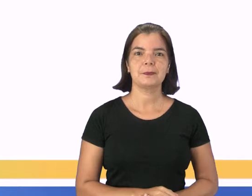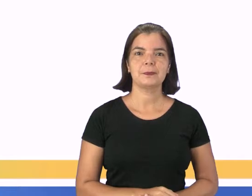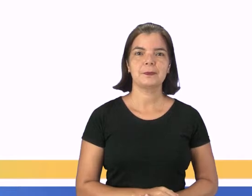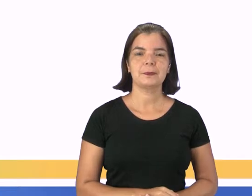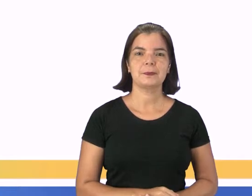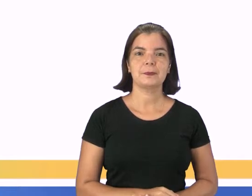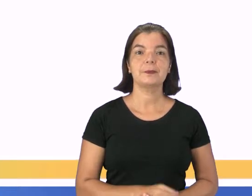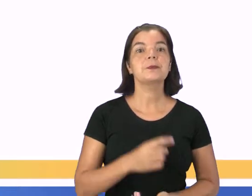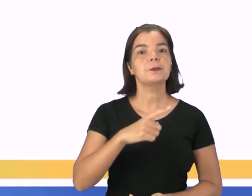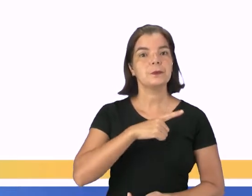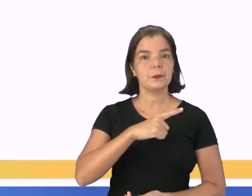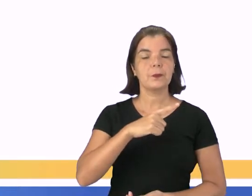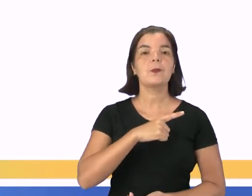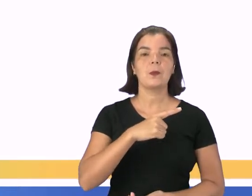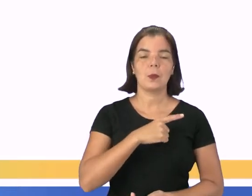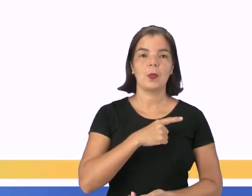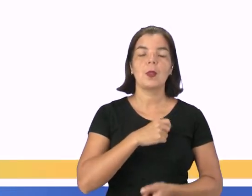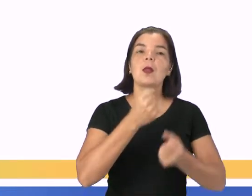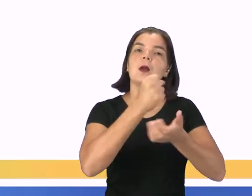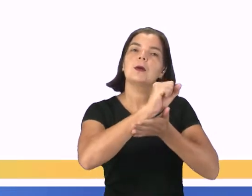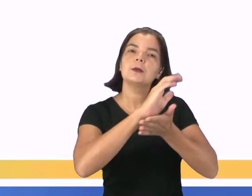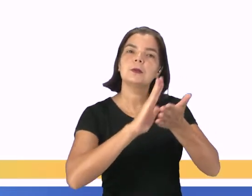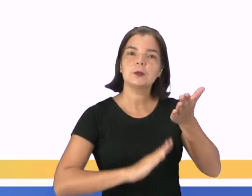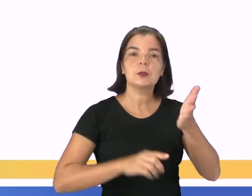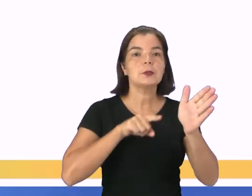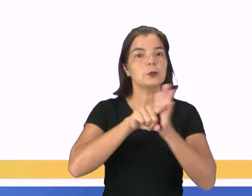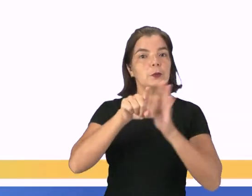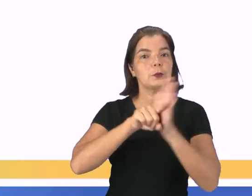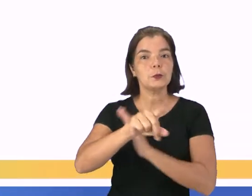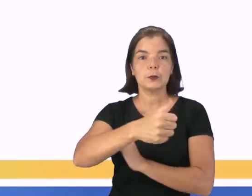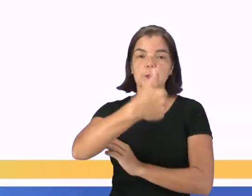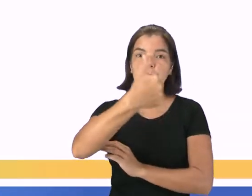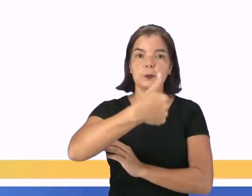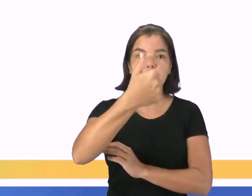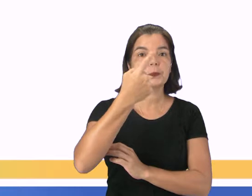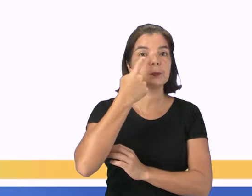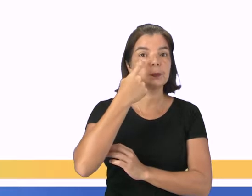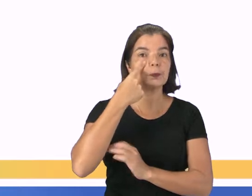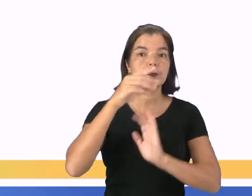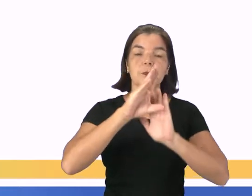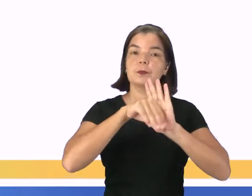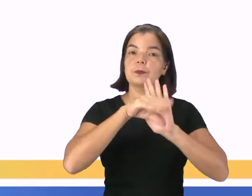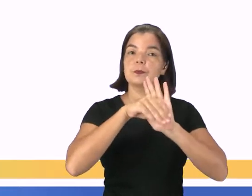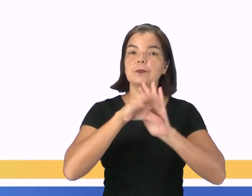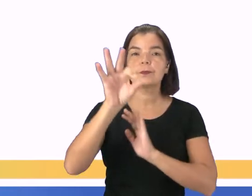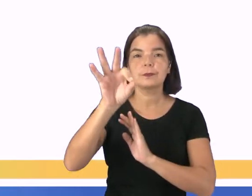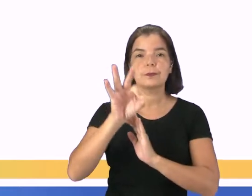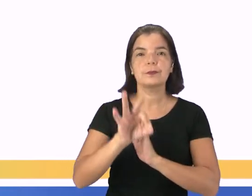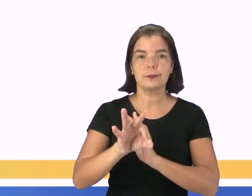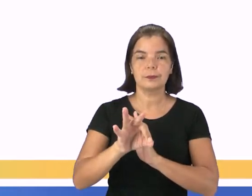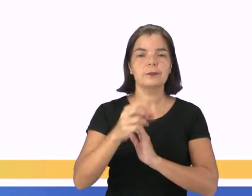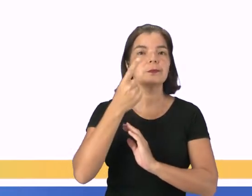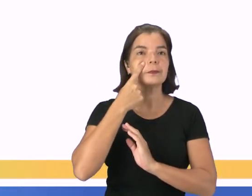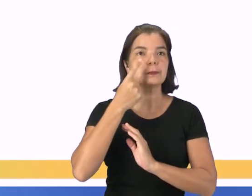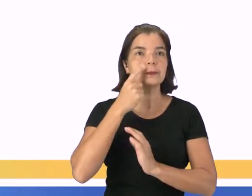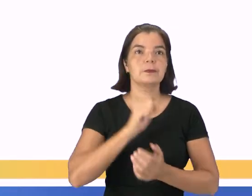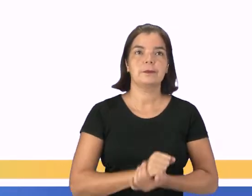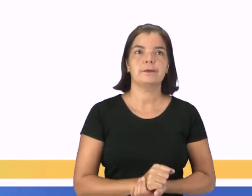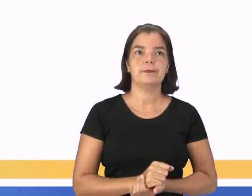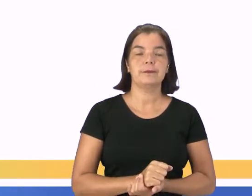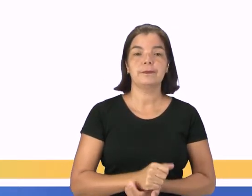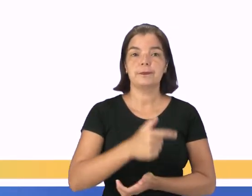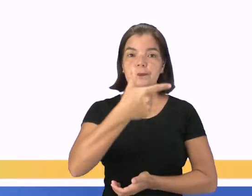Então, temos aí o nosso exercício de número 1 para você retomar o conteúdo de porcentagem. Então, vamos lá.